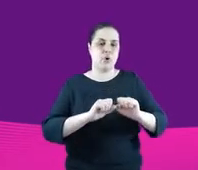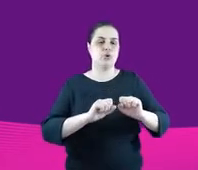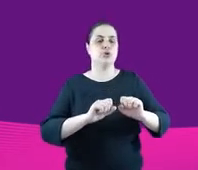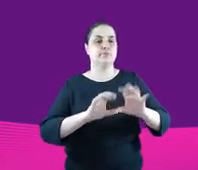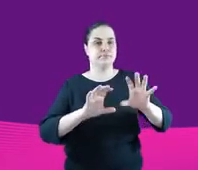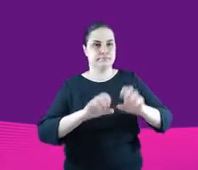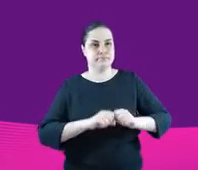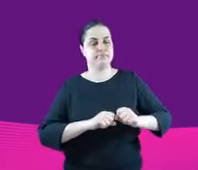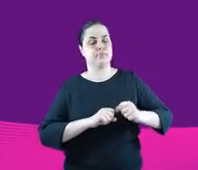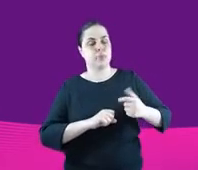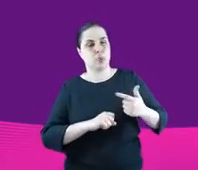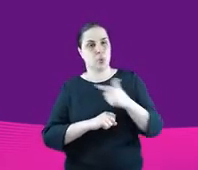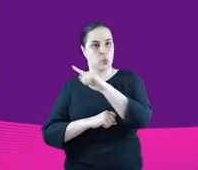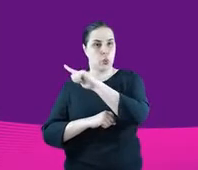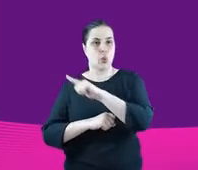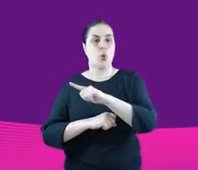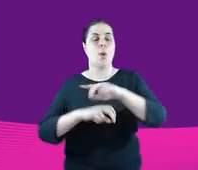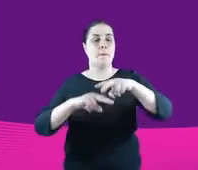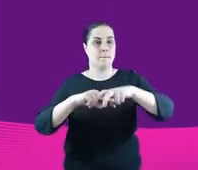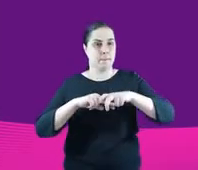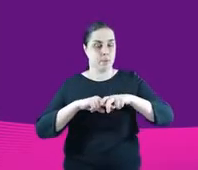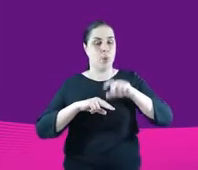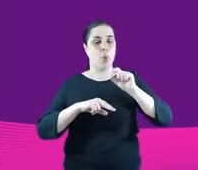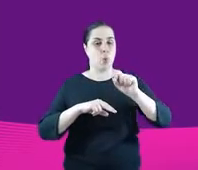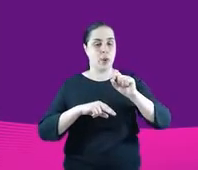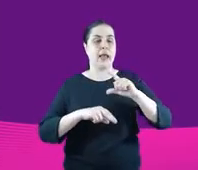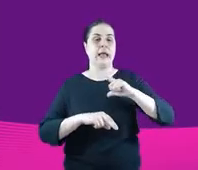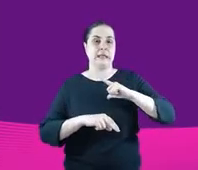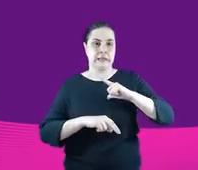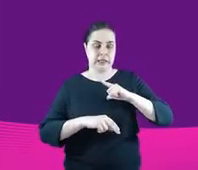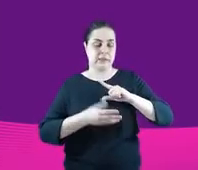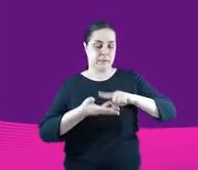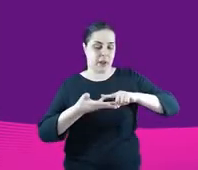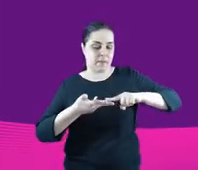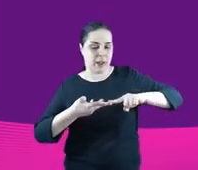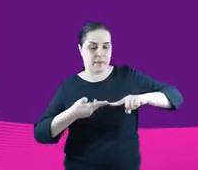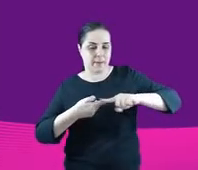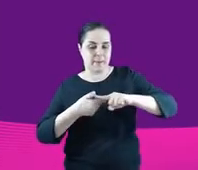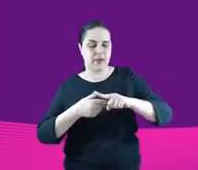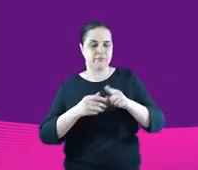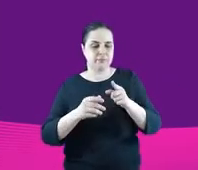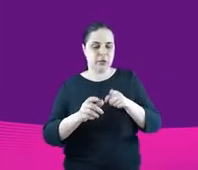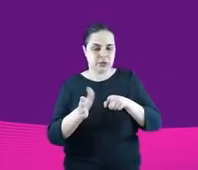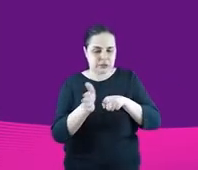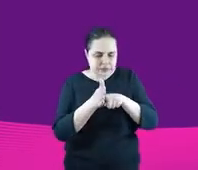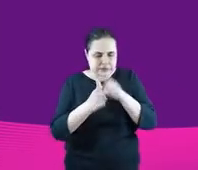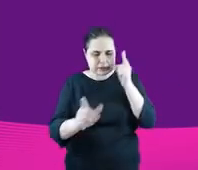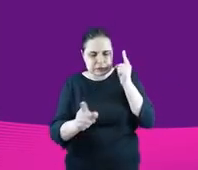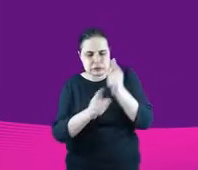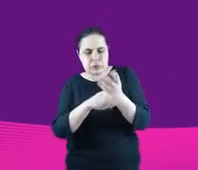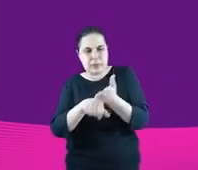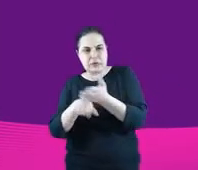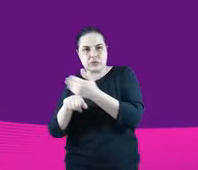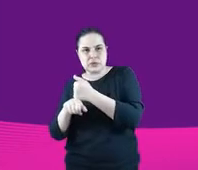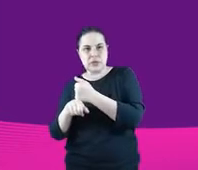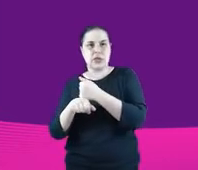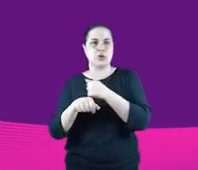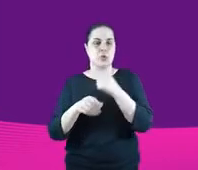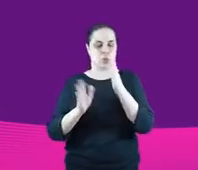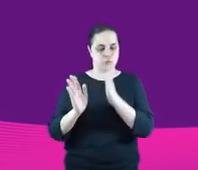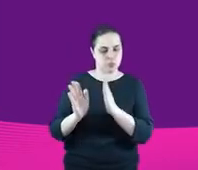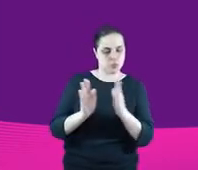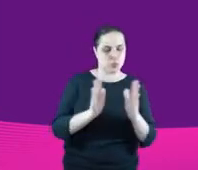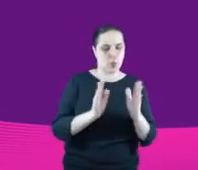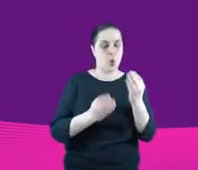aos fatores prognósticos do câncer de mama, então, como a gente comentou, o estadiamento, a extensão e até subtipos moleculares. E